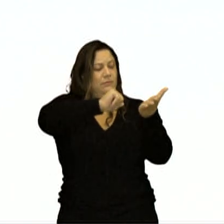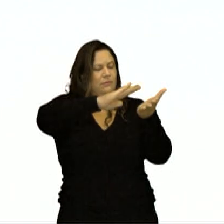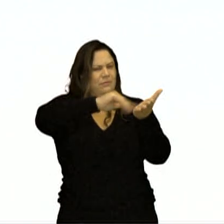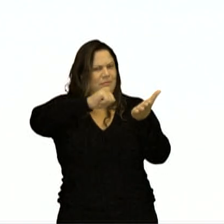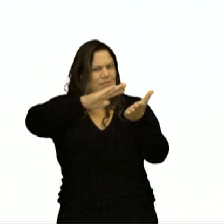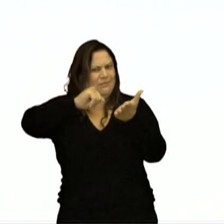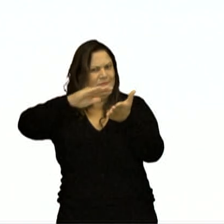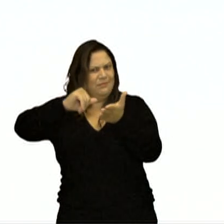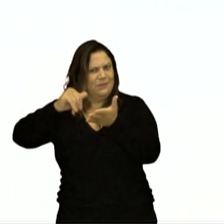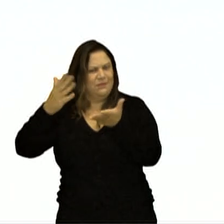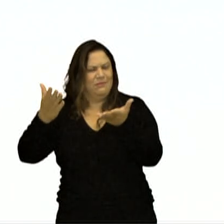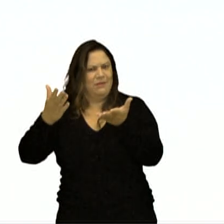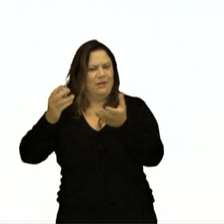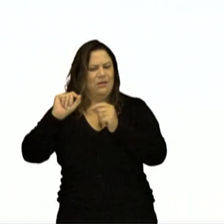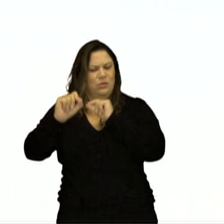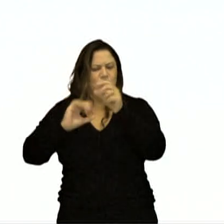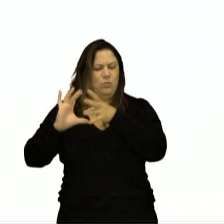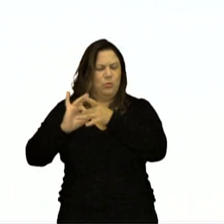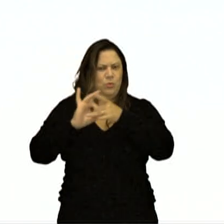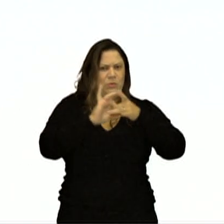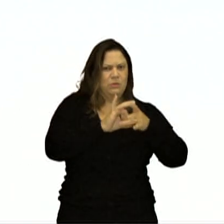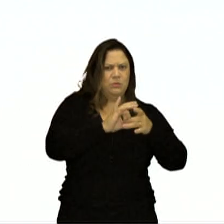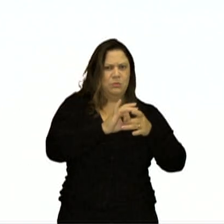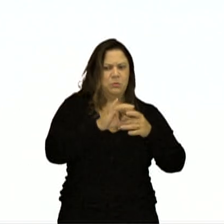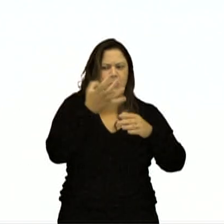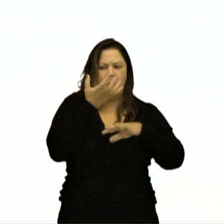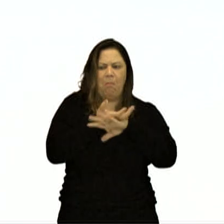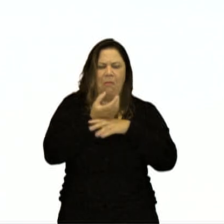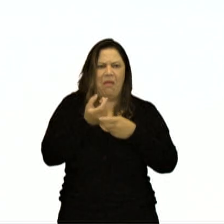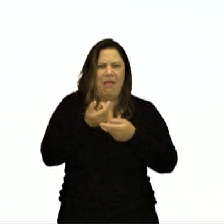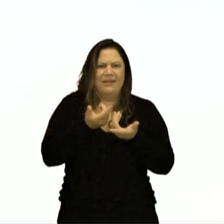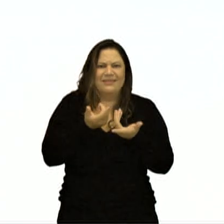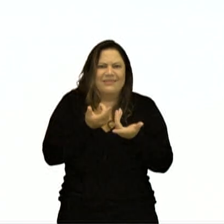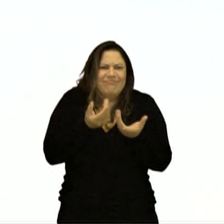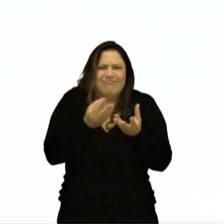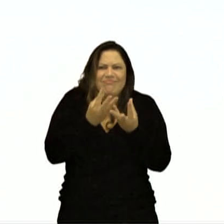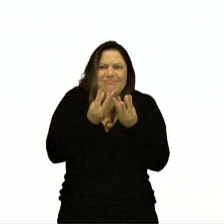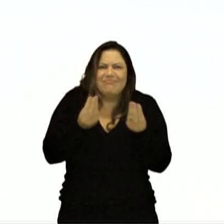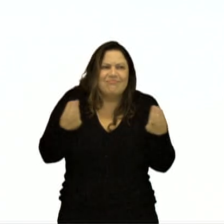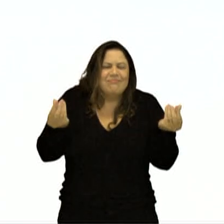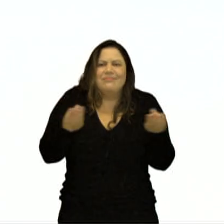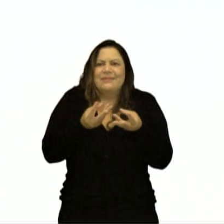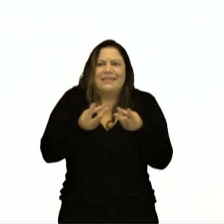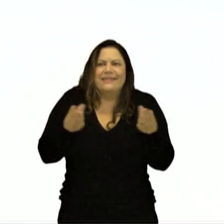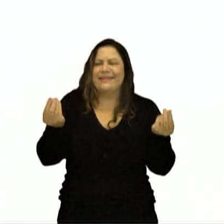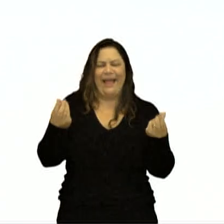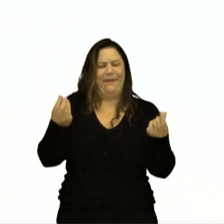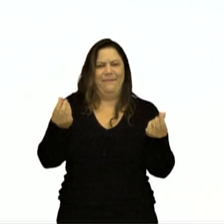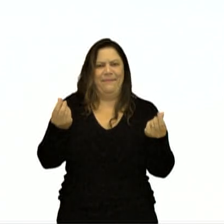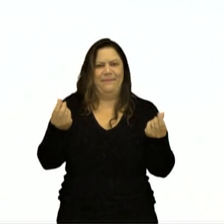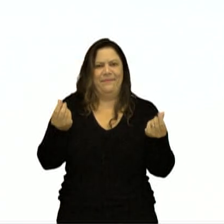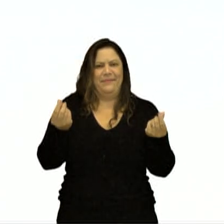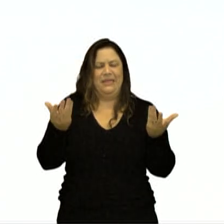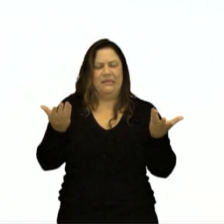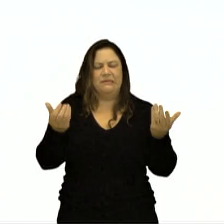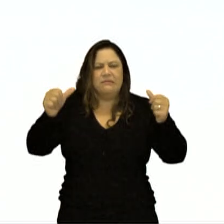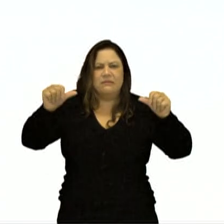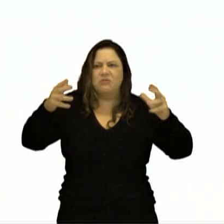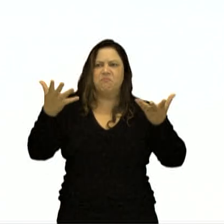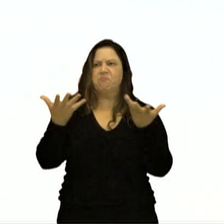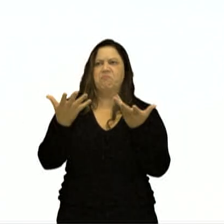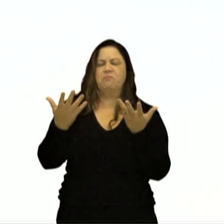pessoa saiu, ela andava, observava as coisas para chegar em casa. Daí o que